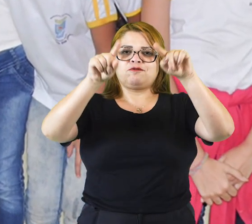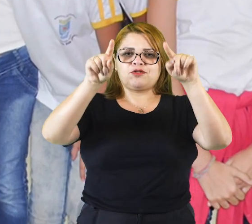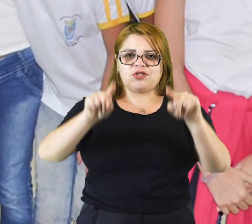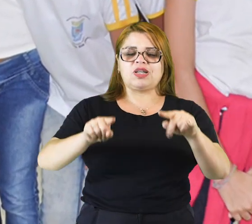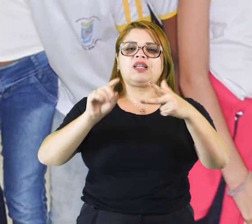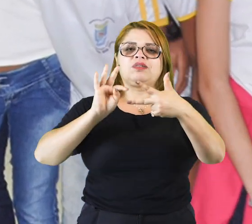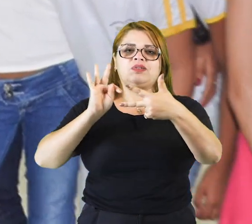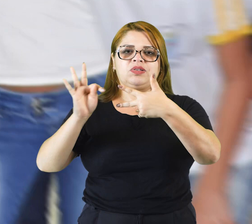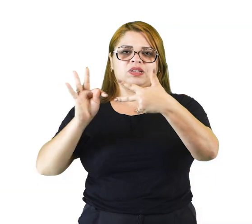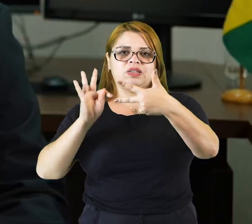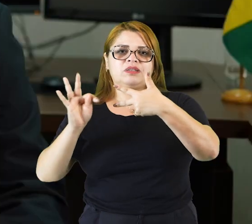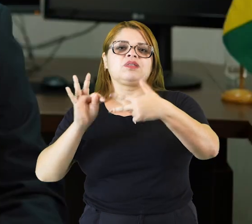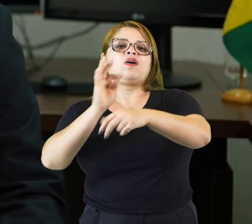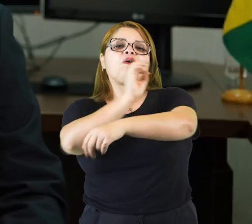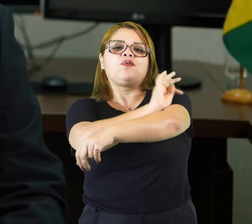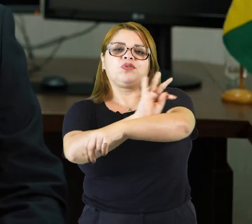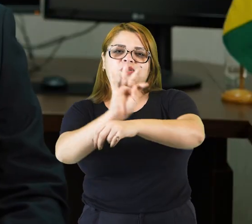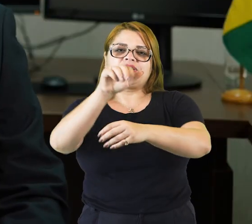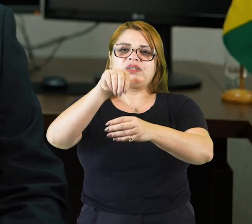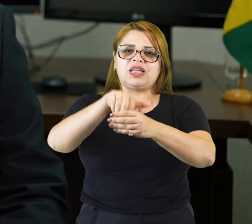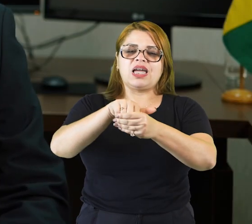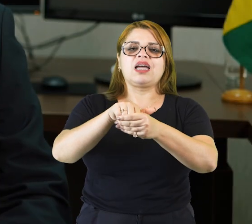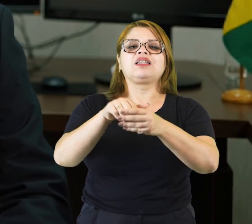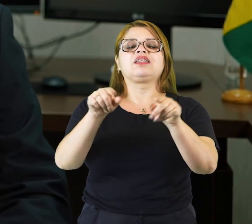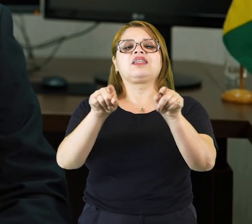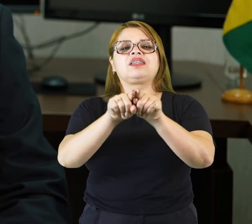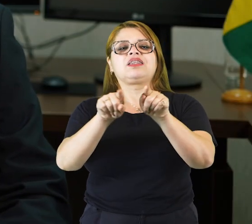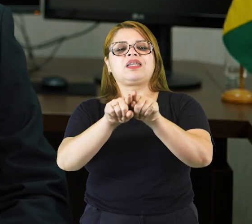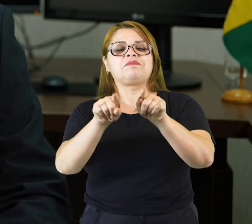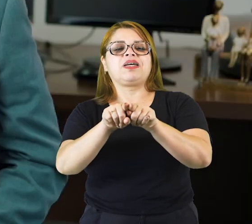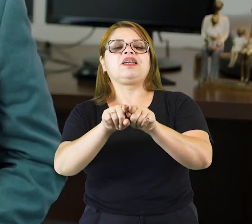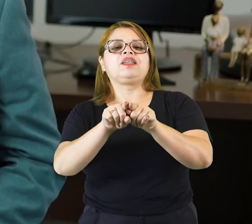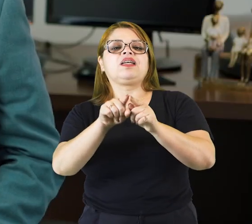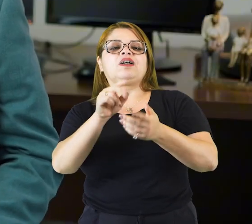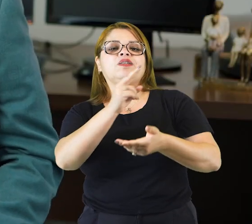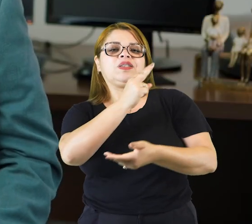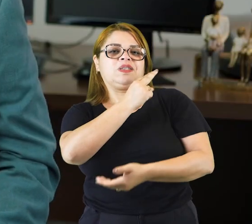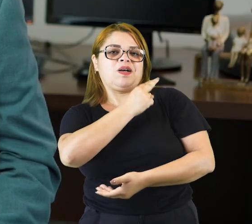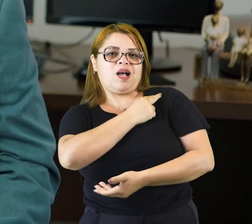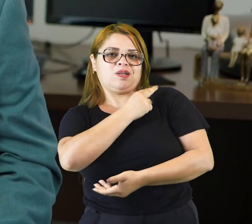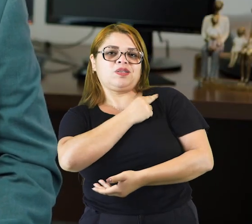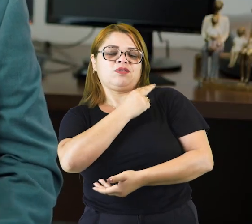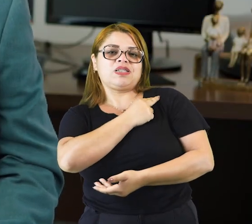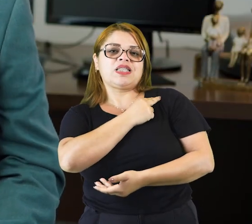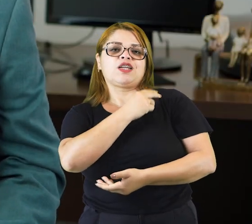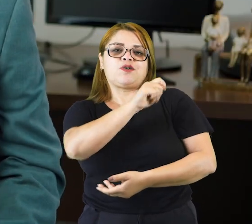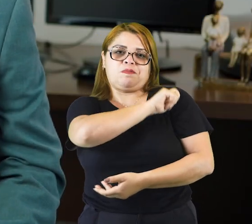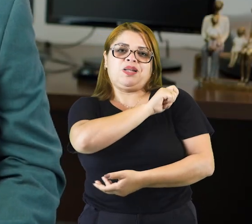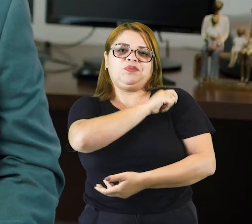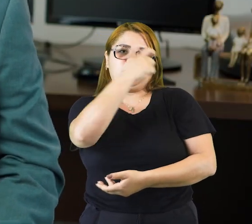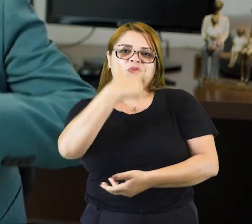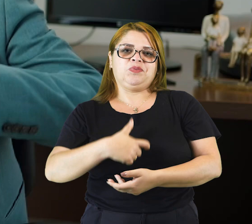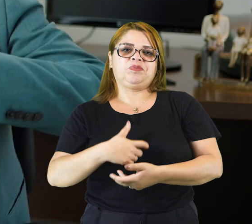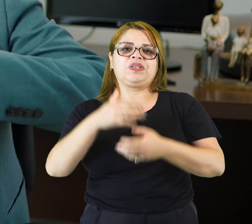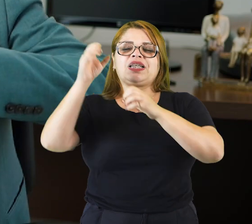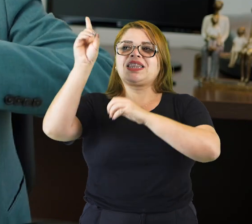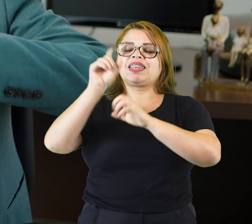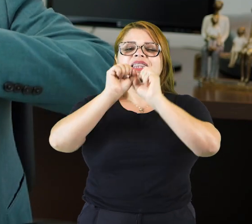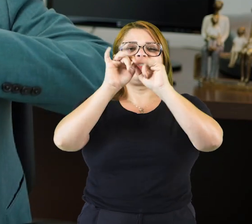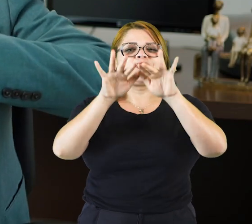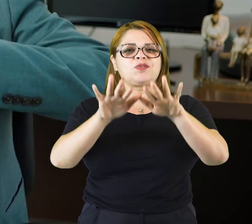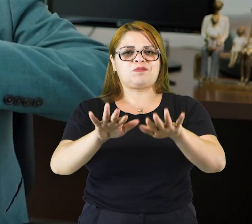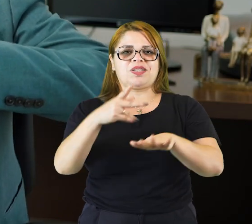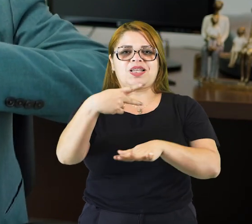no Tribunal Regional Eleitoral, quer seja como seu aluno na Universidade Federal do Acre. Deus que ilumine a senhora na sua trajetória.